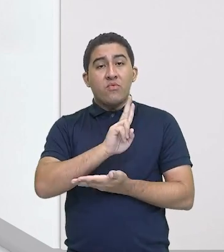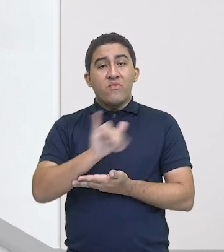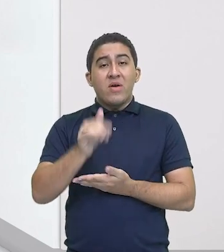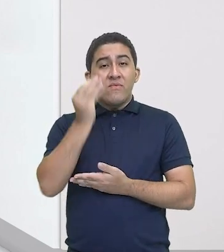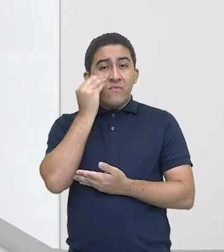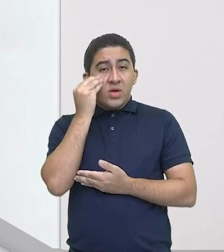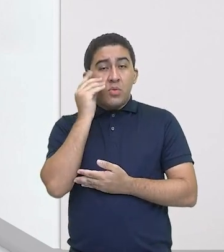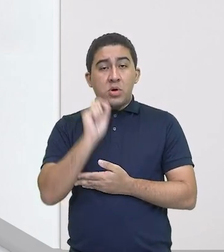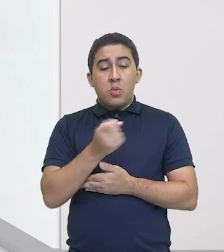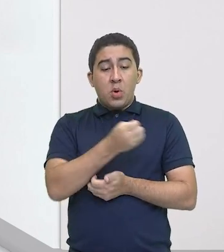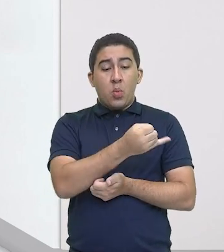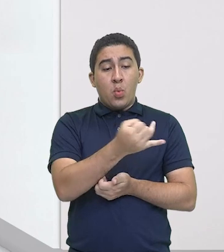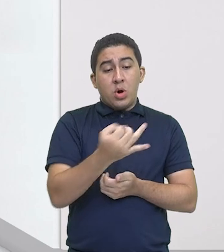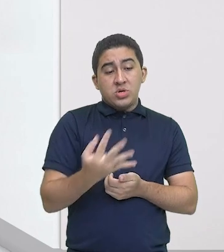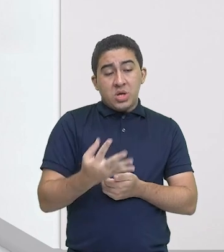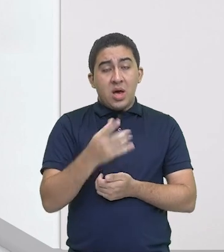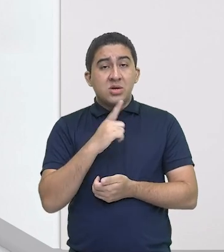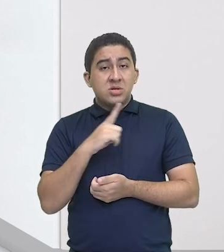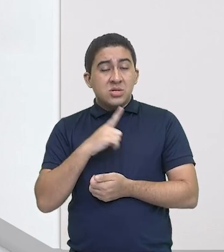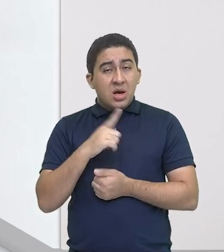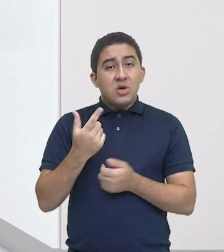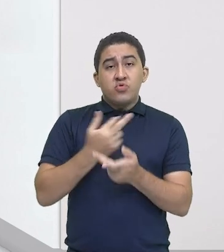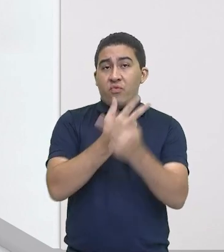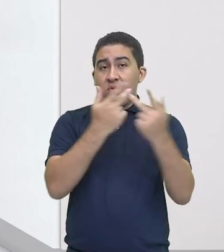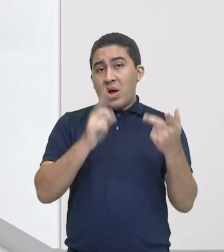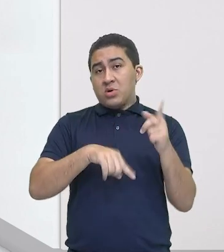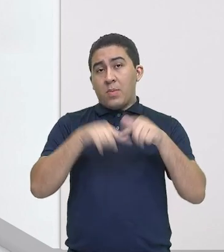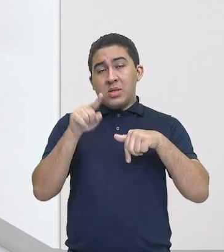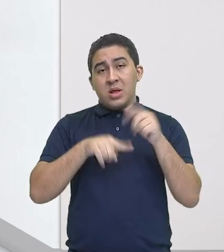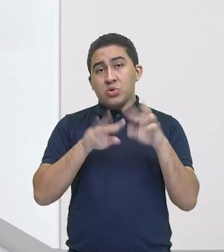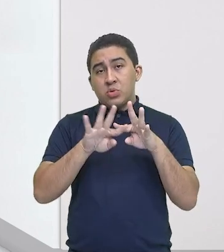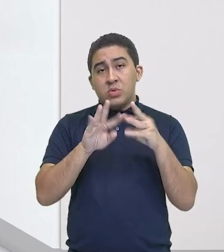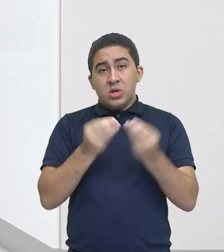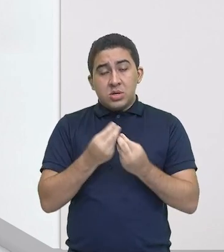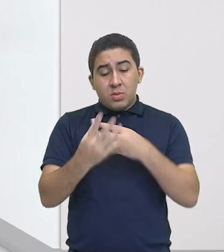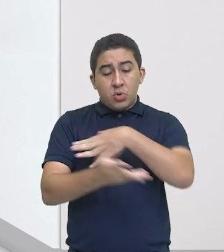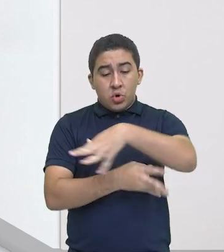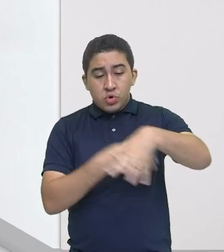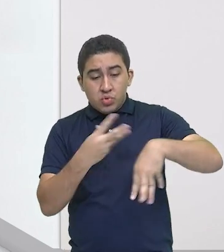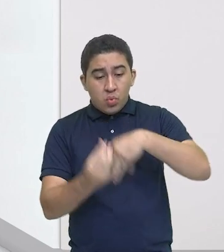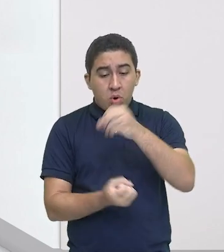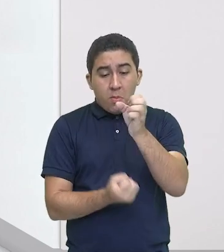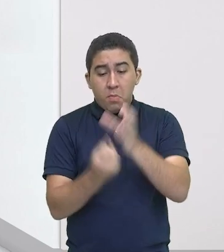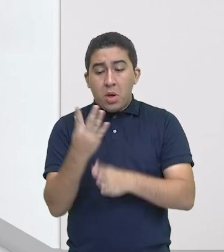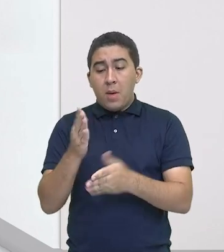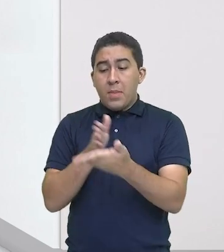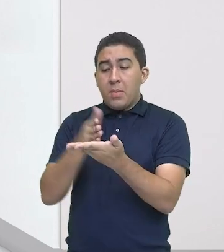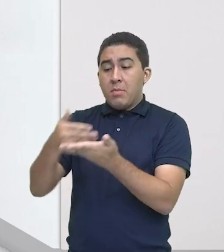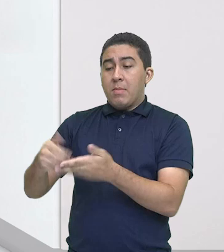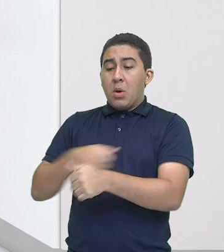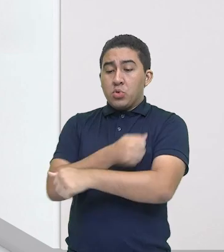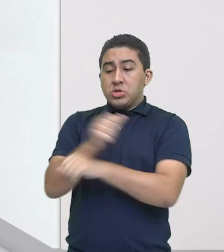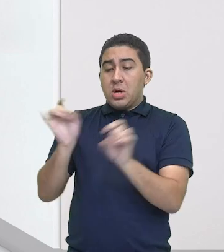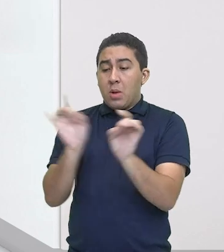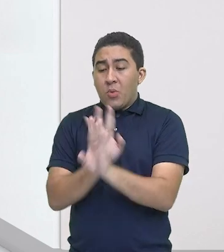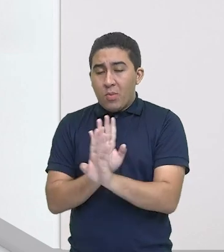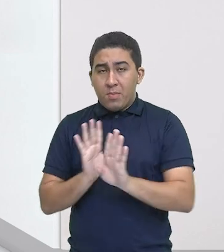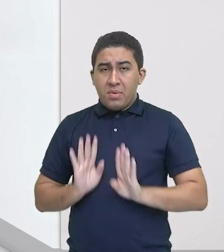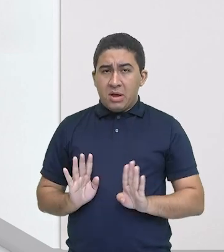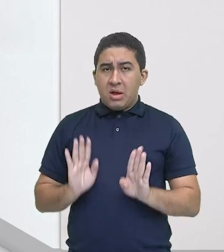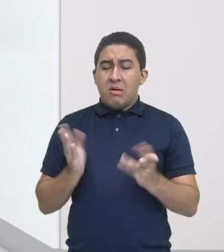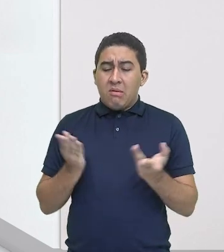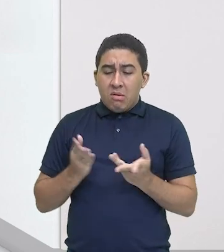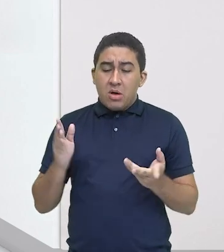testar umas quantidades de trigo, de manteiga, de açúcar e vai ver o resultado. Aí você vai dizer, eu vou fazer com